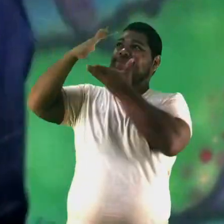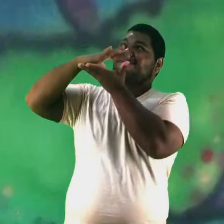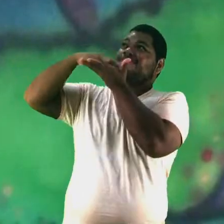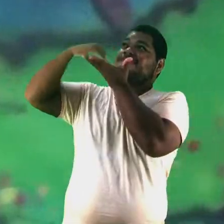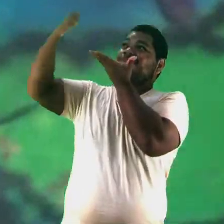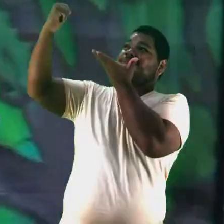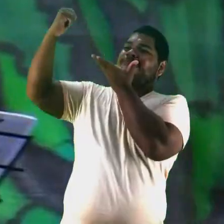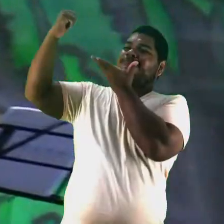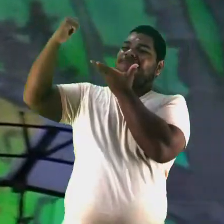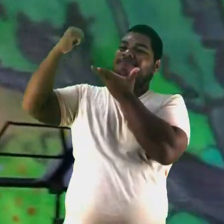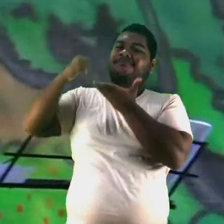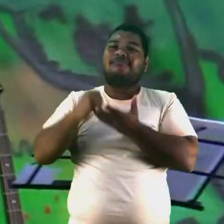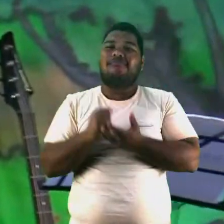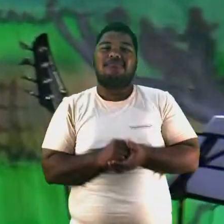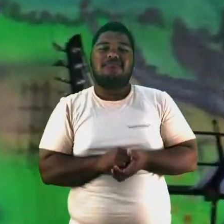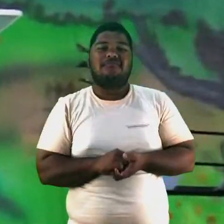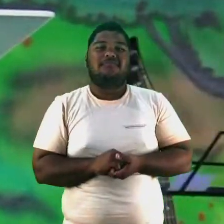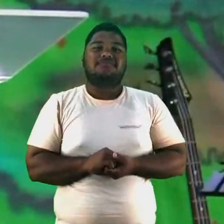Ansiosamente.